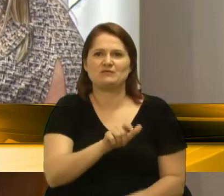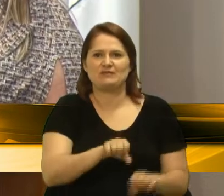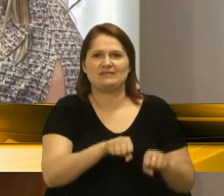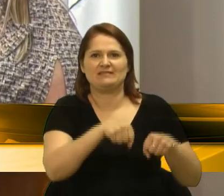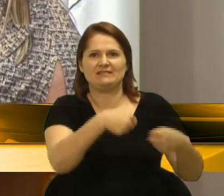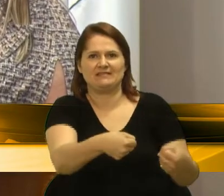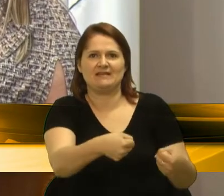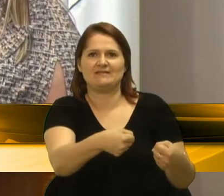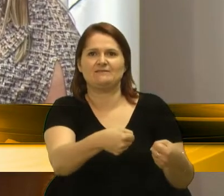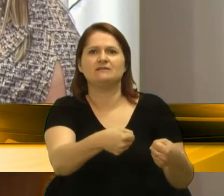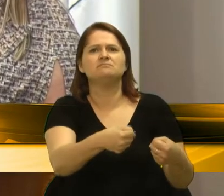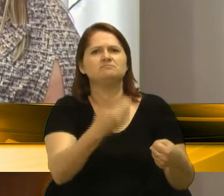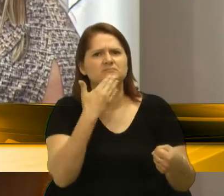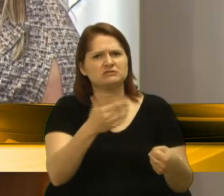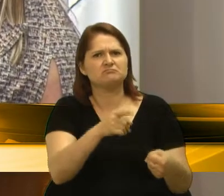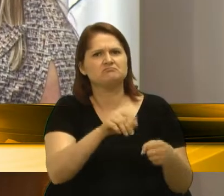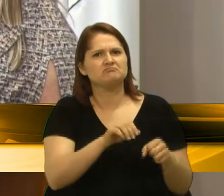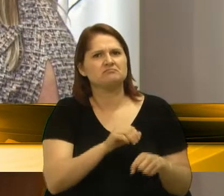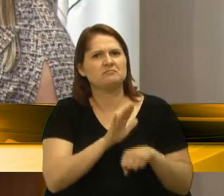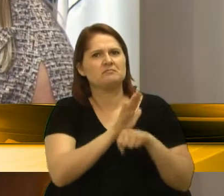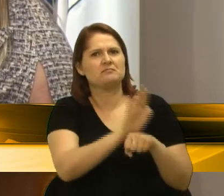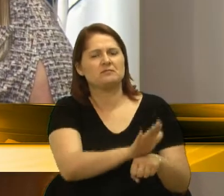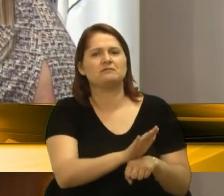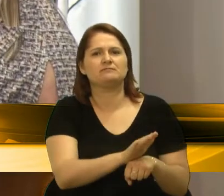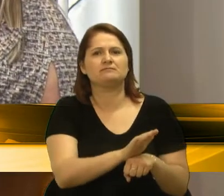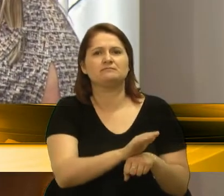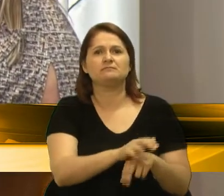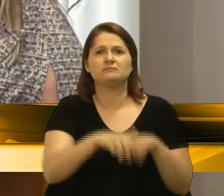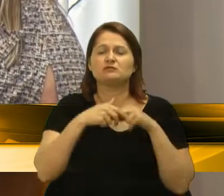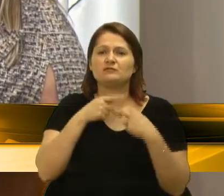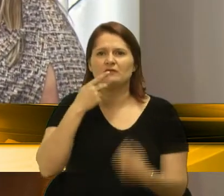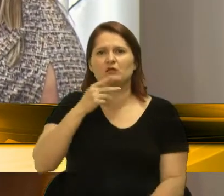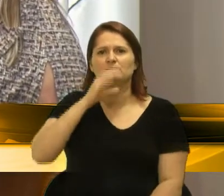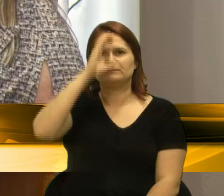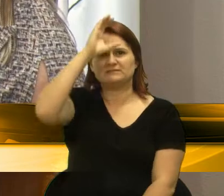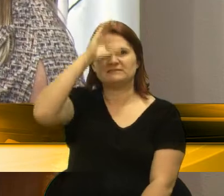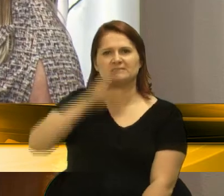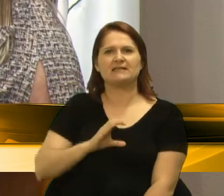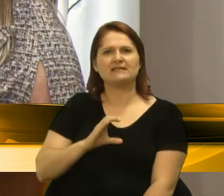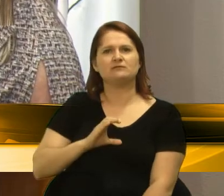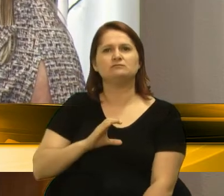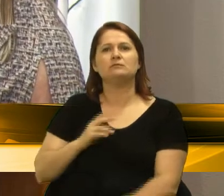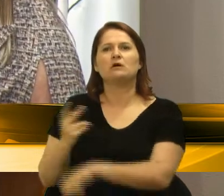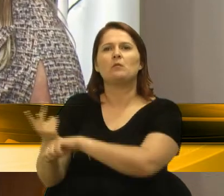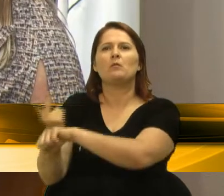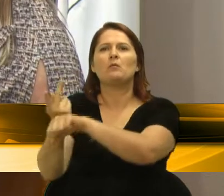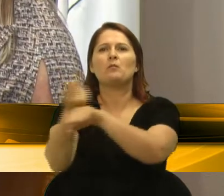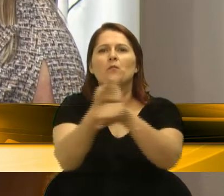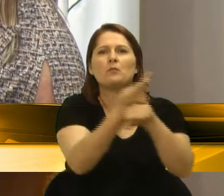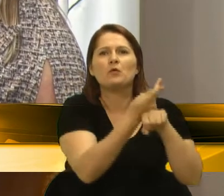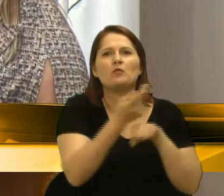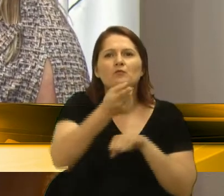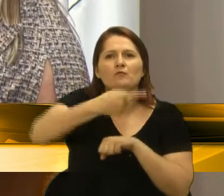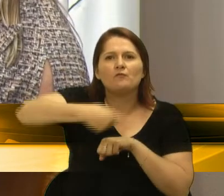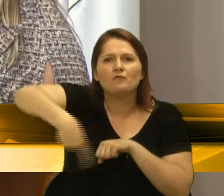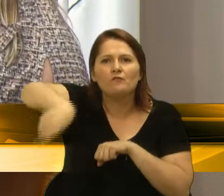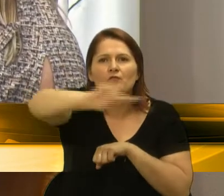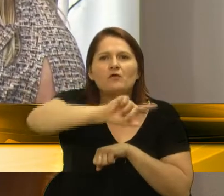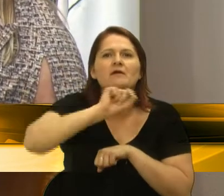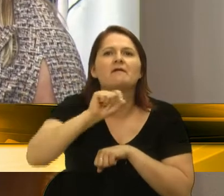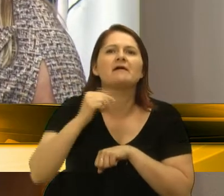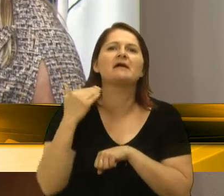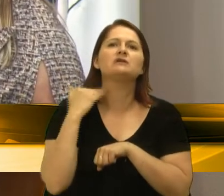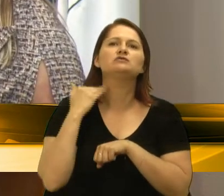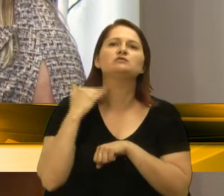corajoso pleito. Cidadãos, procuro entre vós juízes, mas não vejo